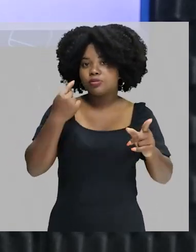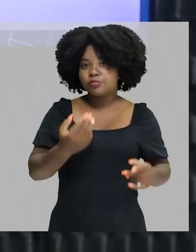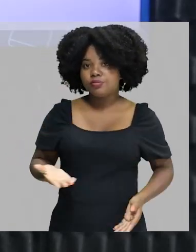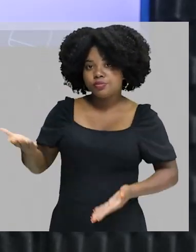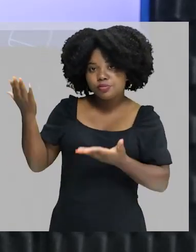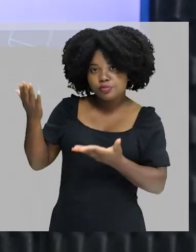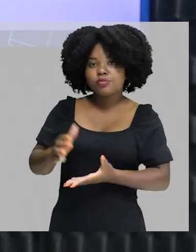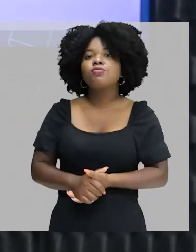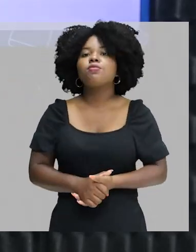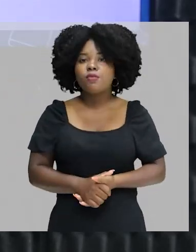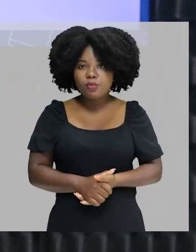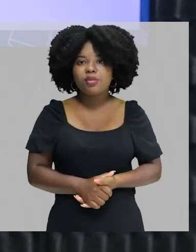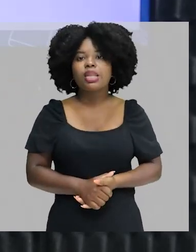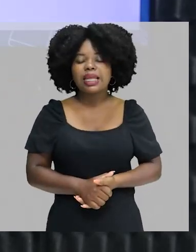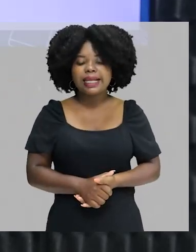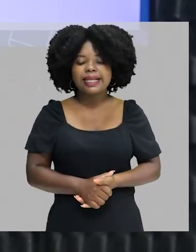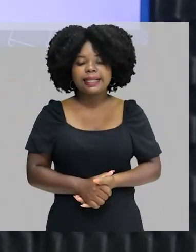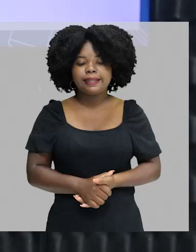eu quis trabalhar,